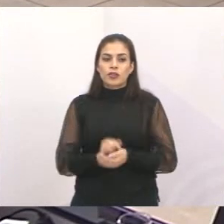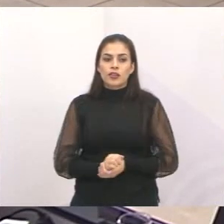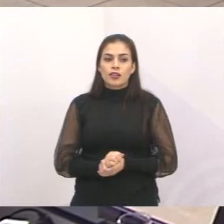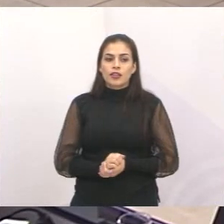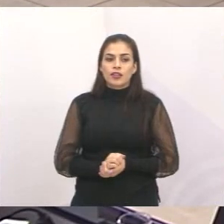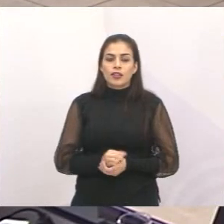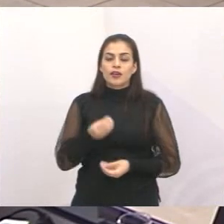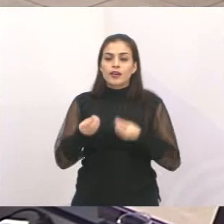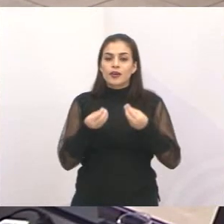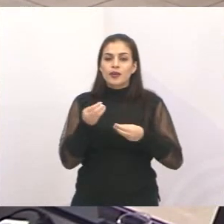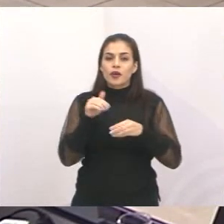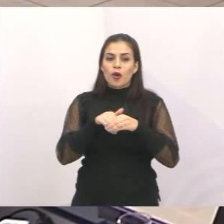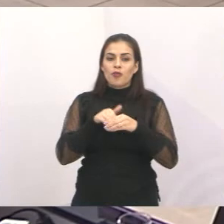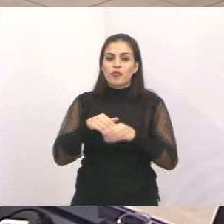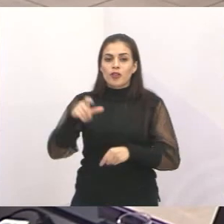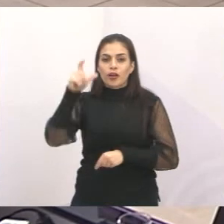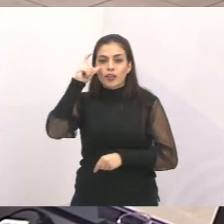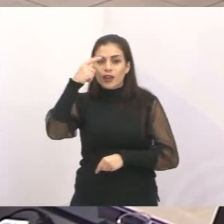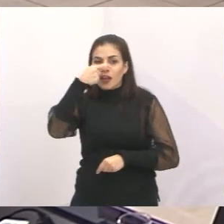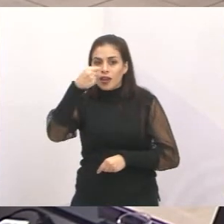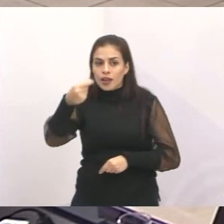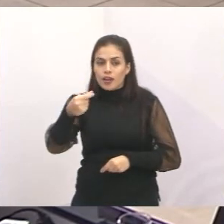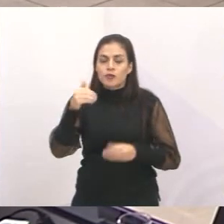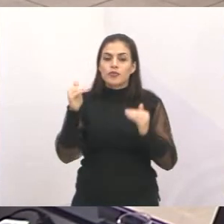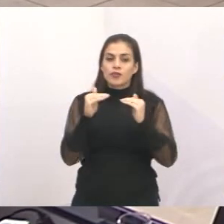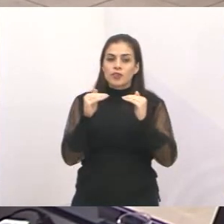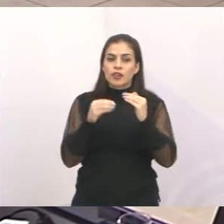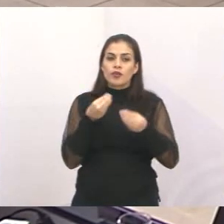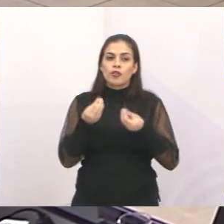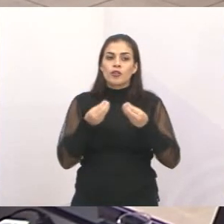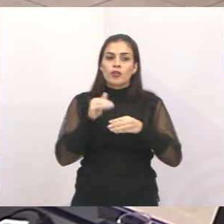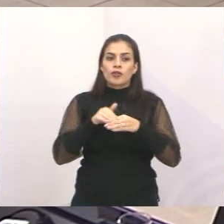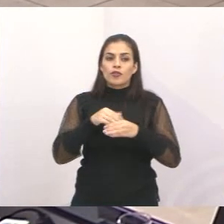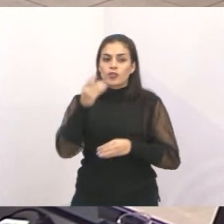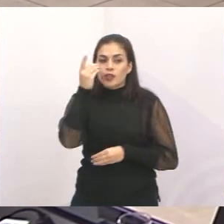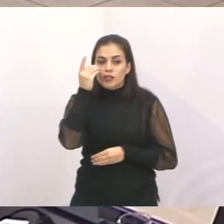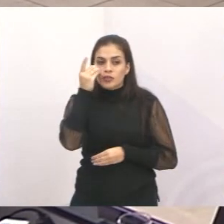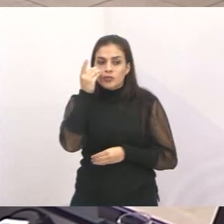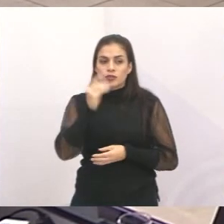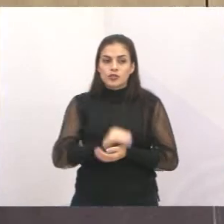Abner? Favorável. Como vota o vereador Dudi? Favorável.